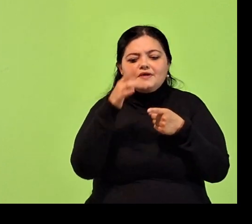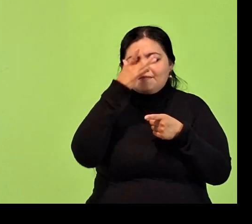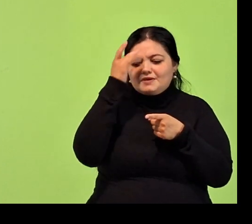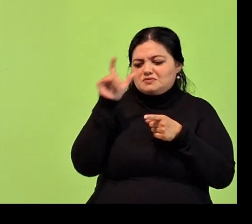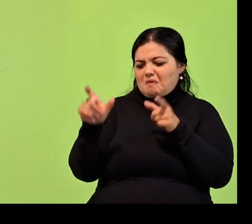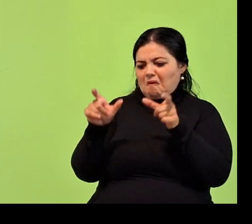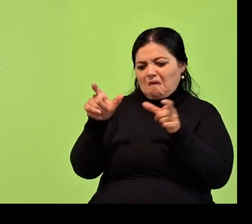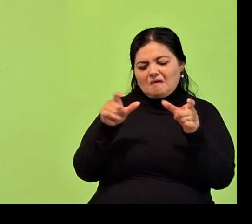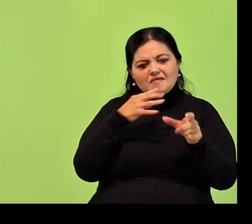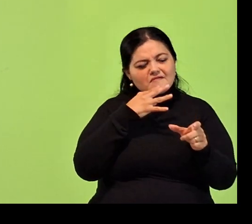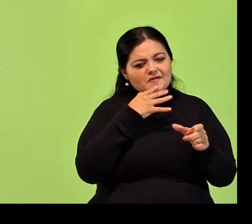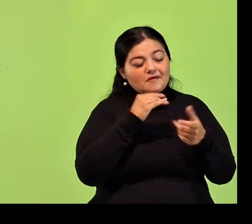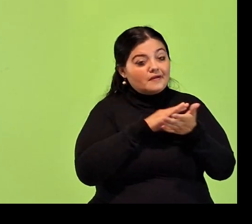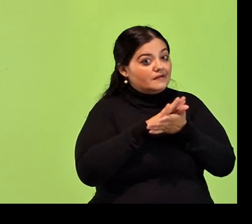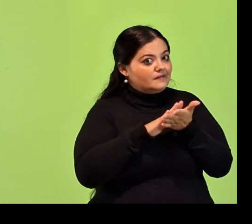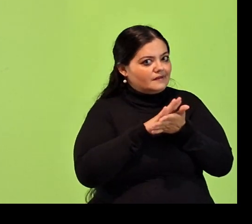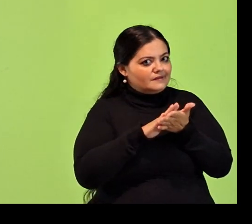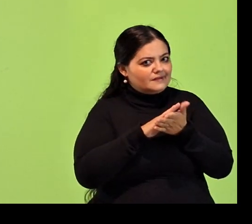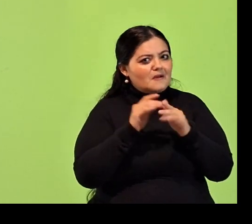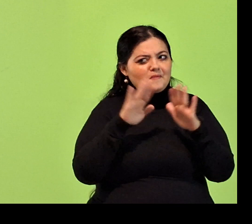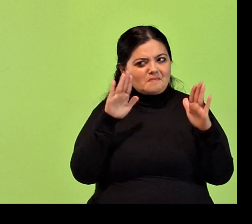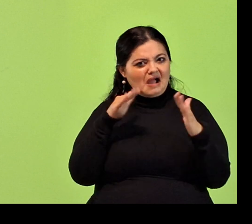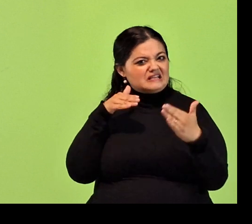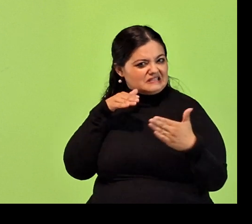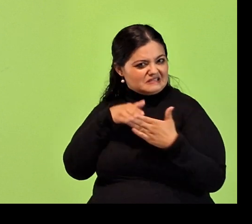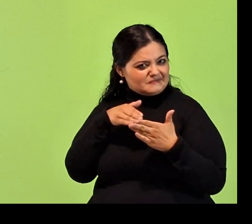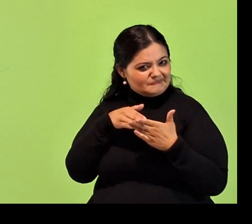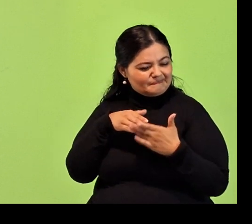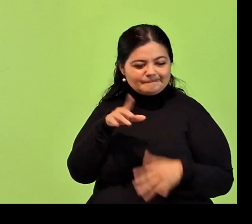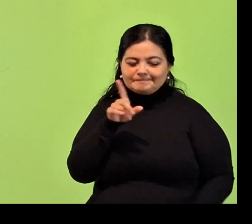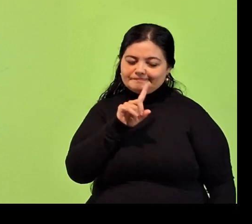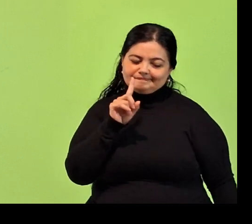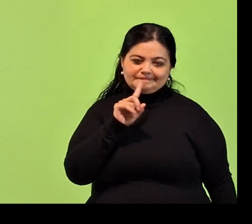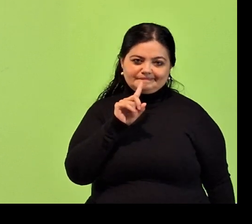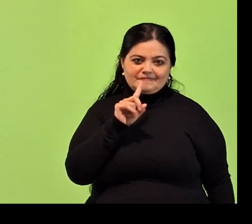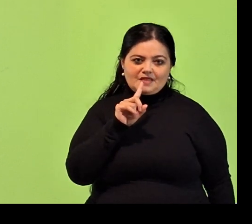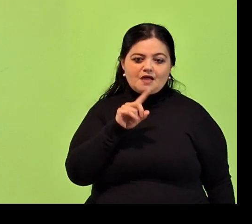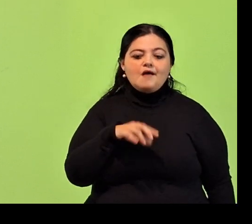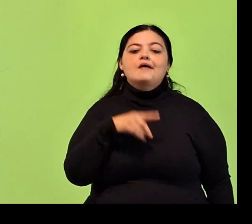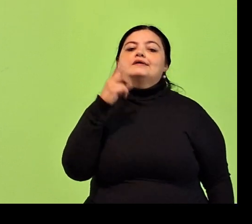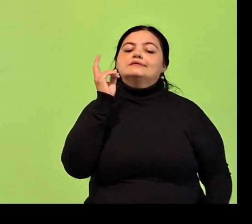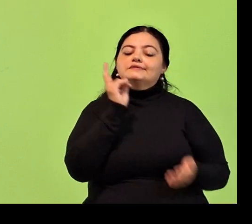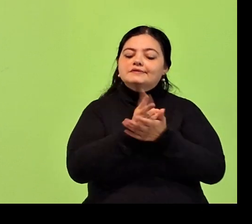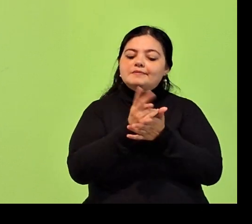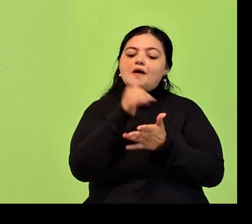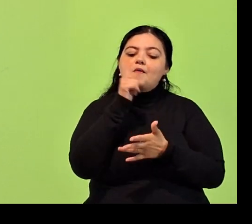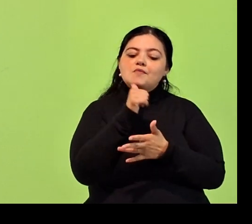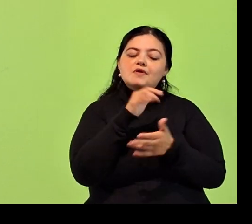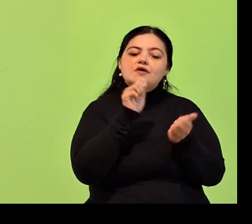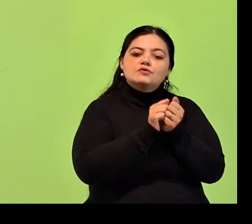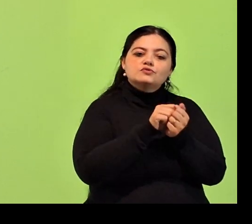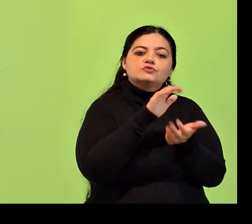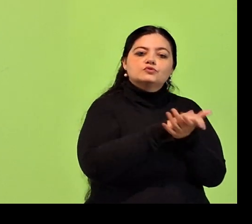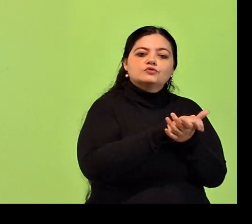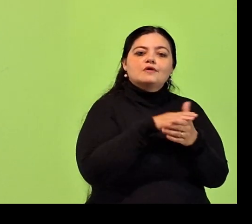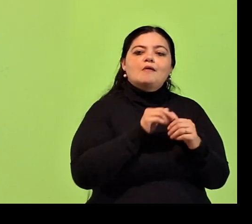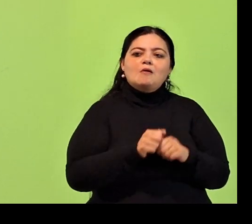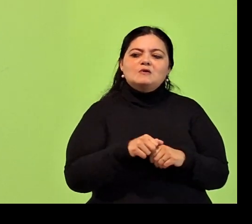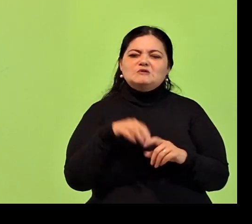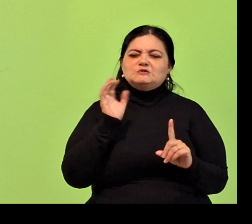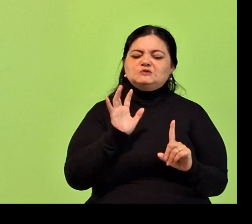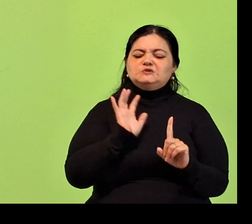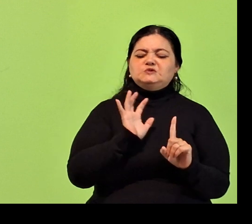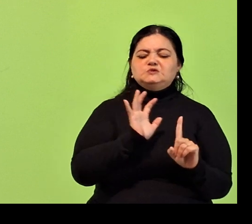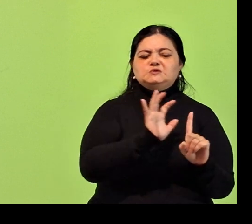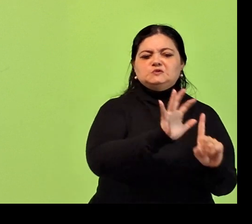pessoas. Mas isso não impediu que Valentina e o seu marido fossem perseguidos. Isso não impediu que ela